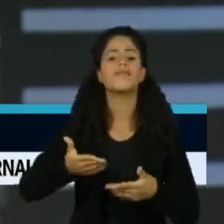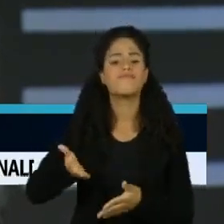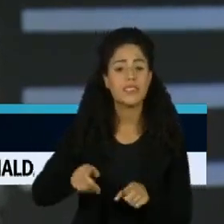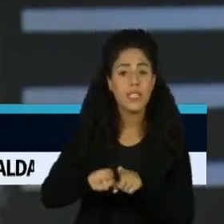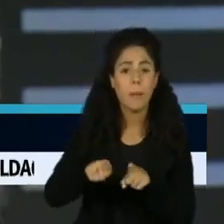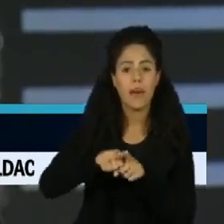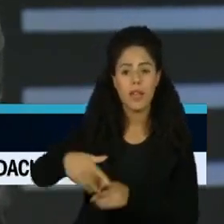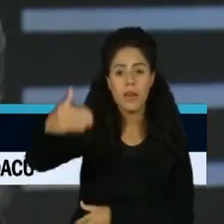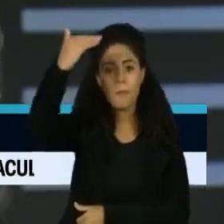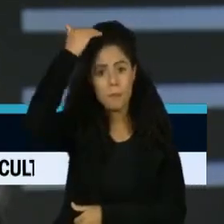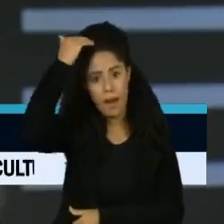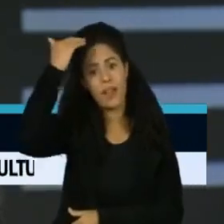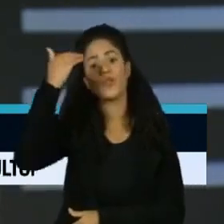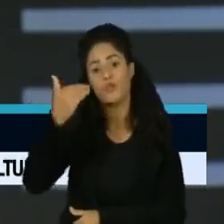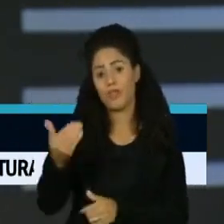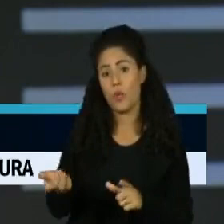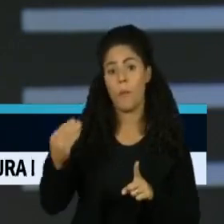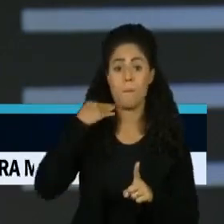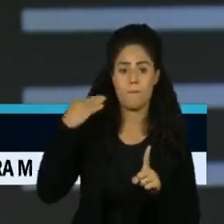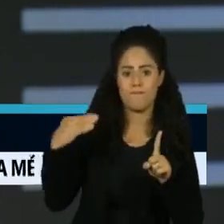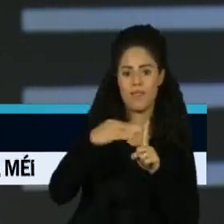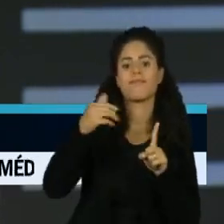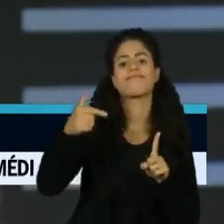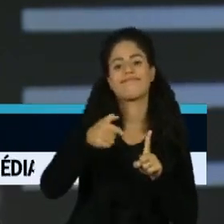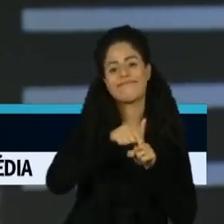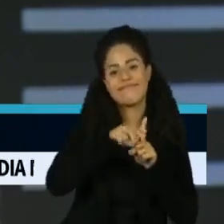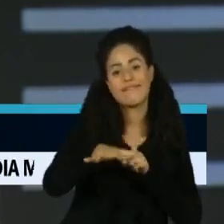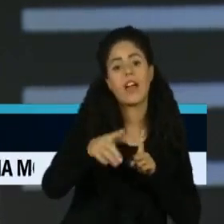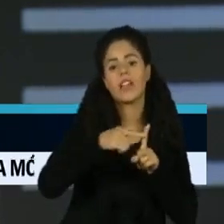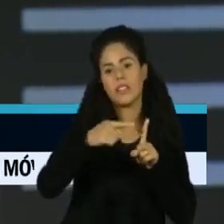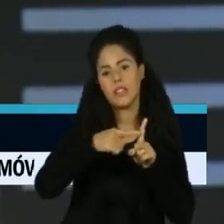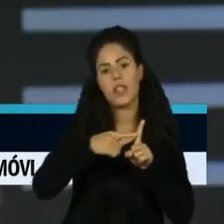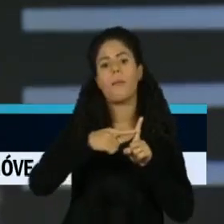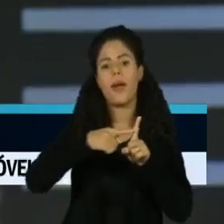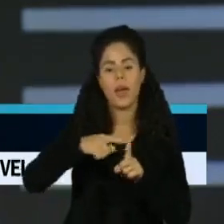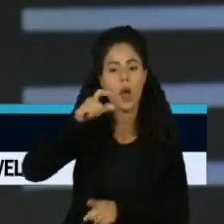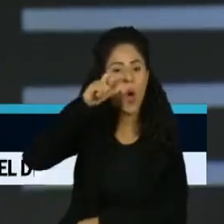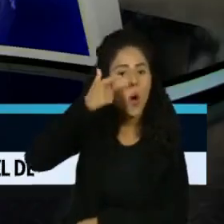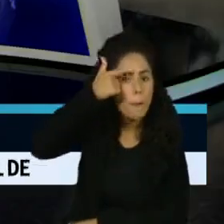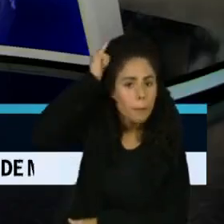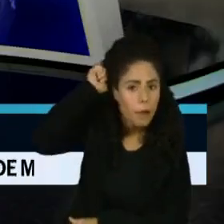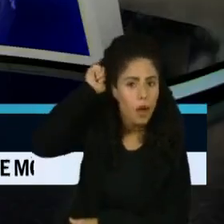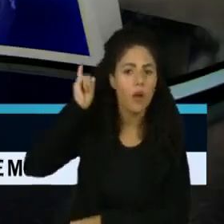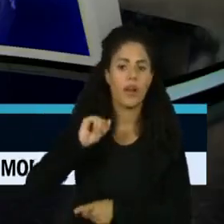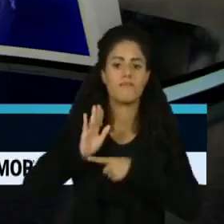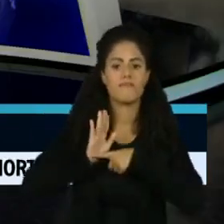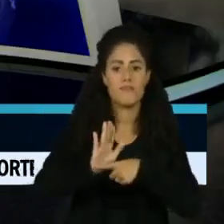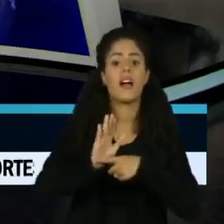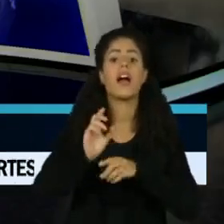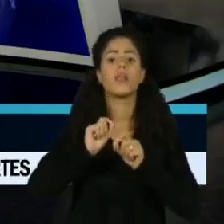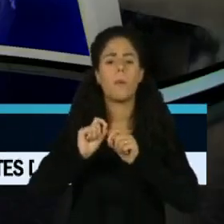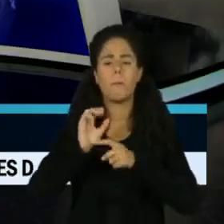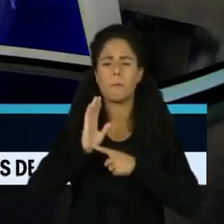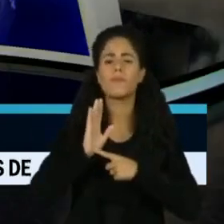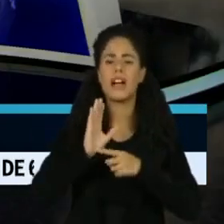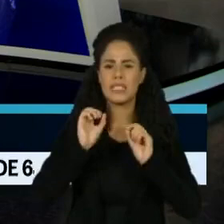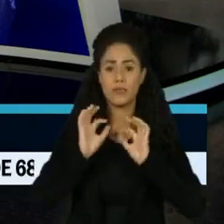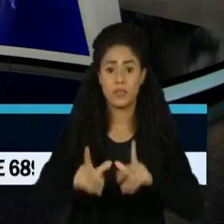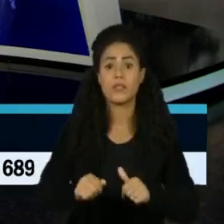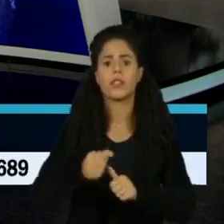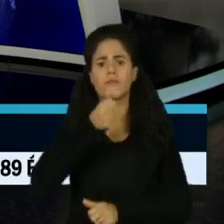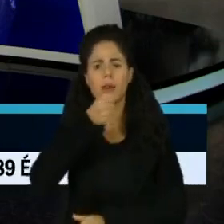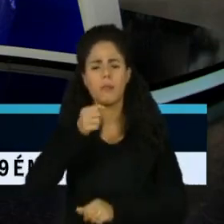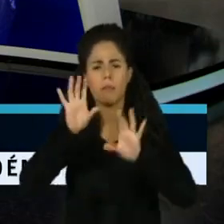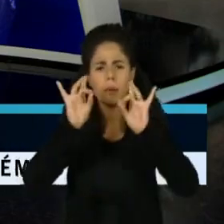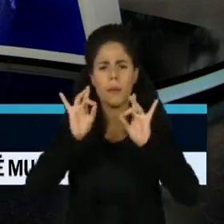de ver, que é do Banco Central. Então, além do Paulo Guedes e a sua barberagem de vários campos, e eu concordo com os pontos que o Sakamoto